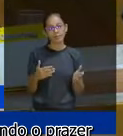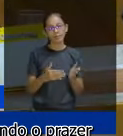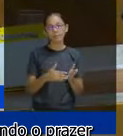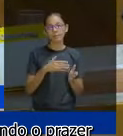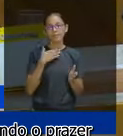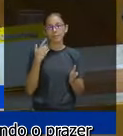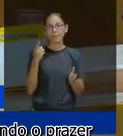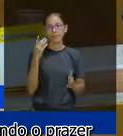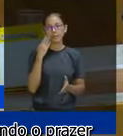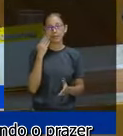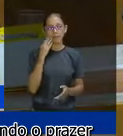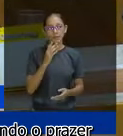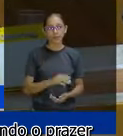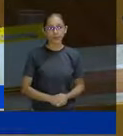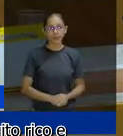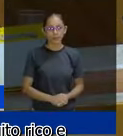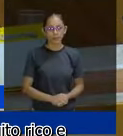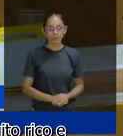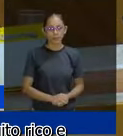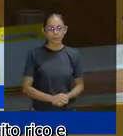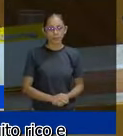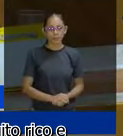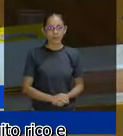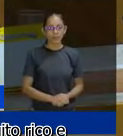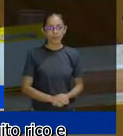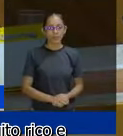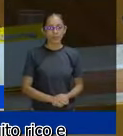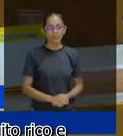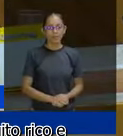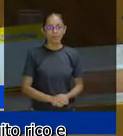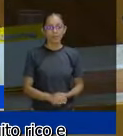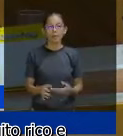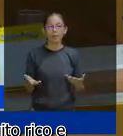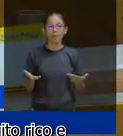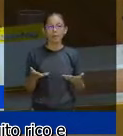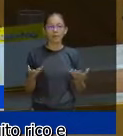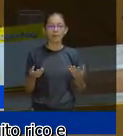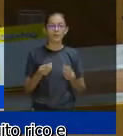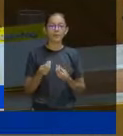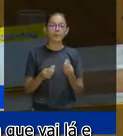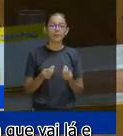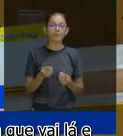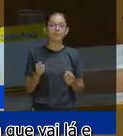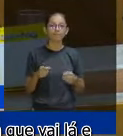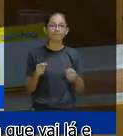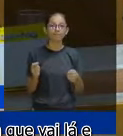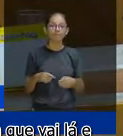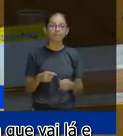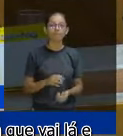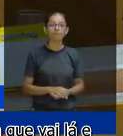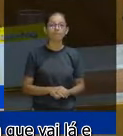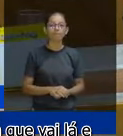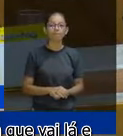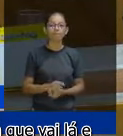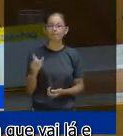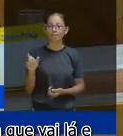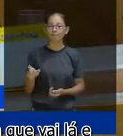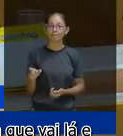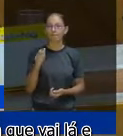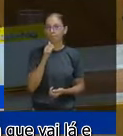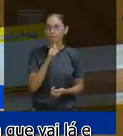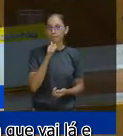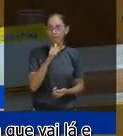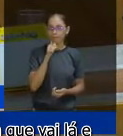prazer aqui celebrar um momento que vai ser realmente muito rico e gratificante para todos nós, que é a nossa atleta paralímpica que vai lá e vai